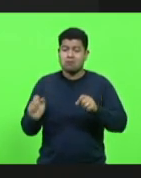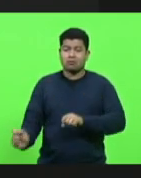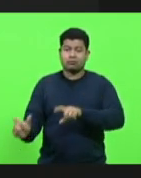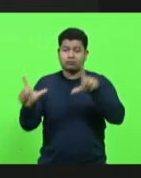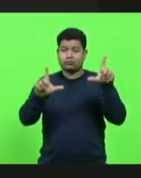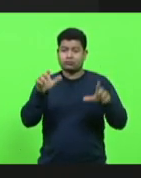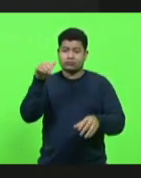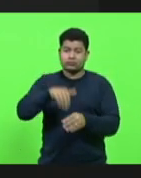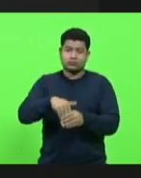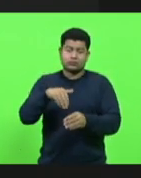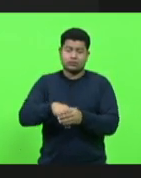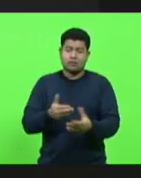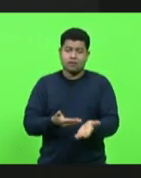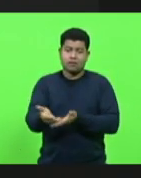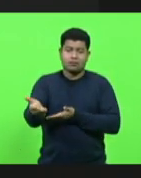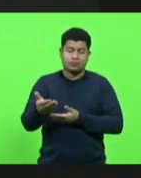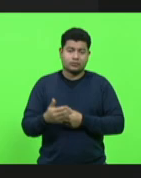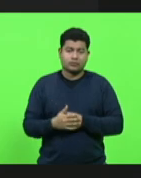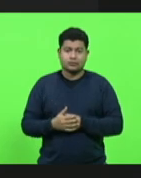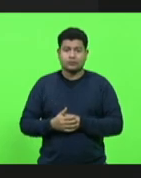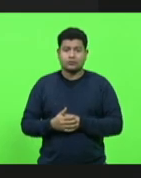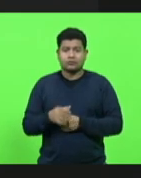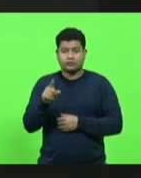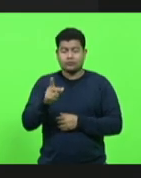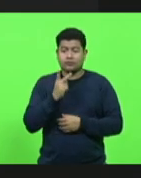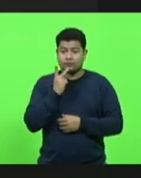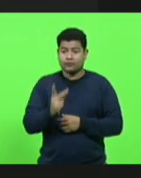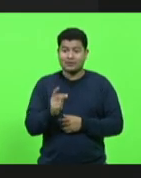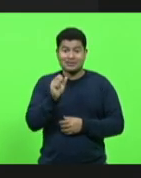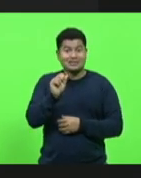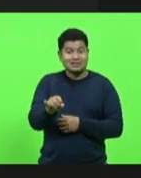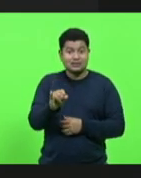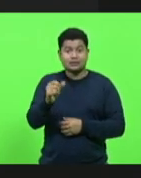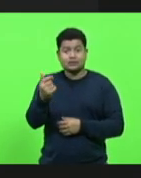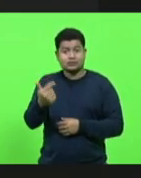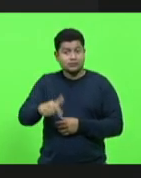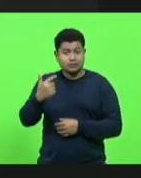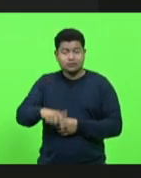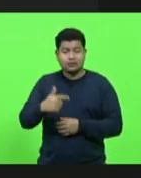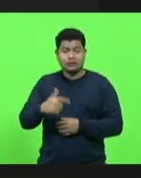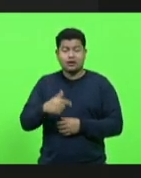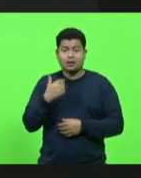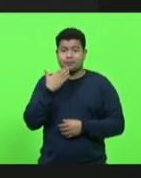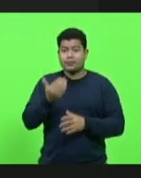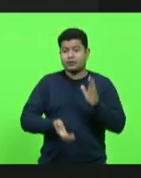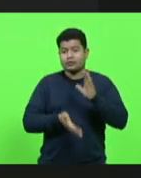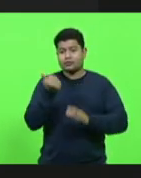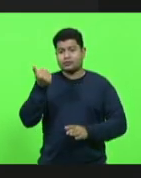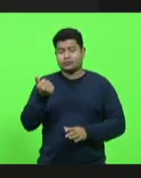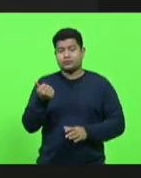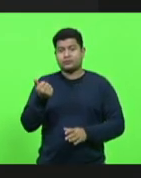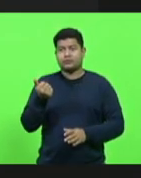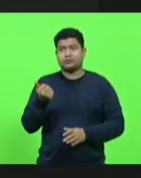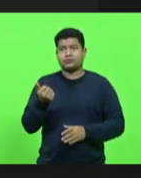votação. E aí, o senhor ainda falou, se não houver quórum, eu peço que se retire de pauta.